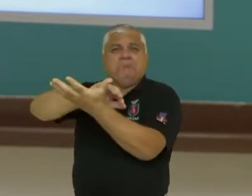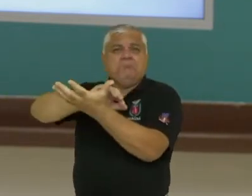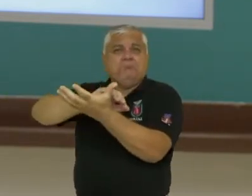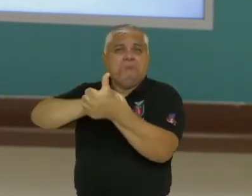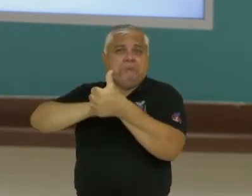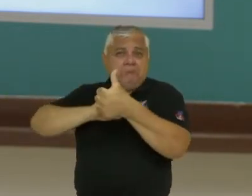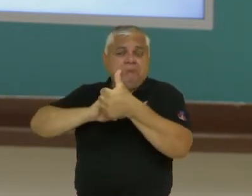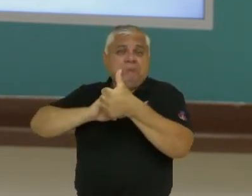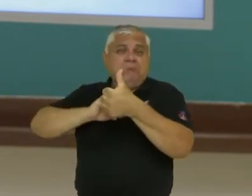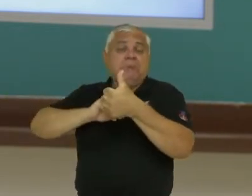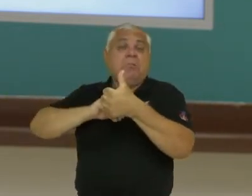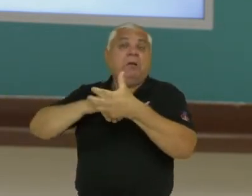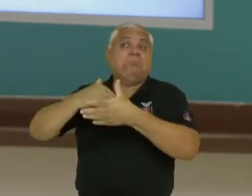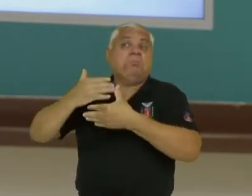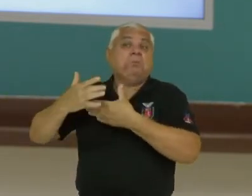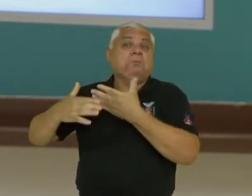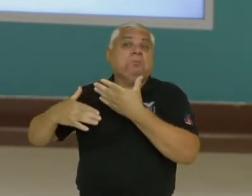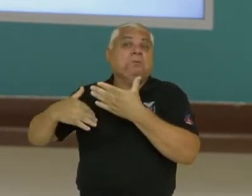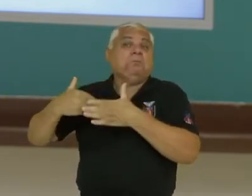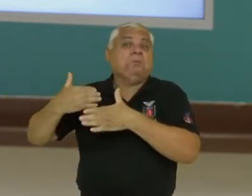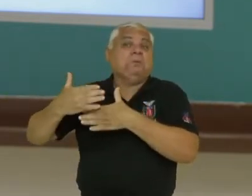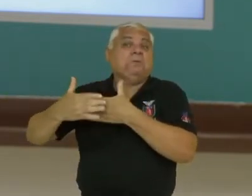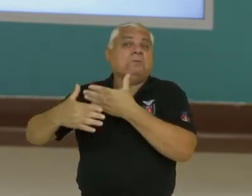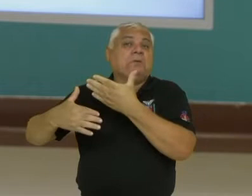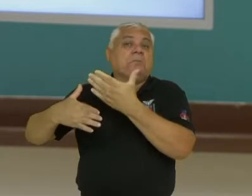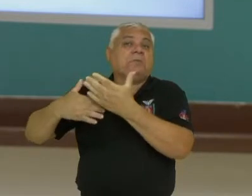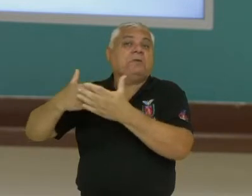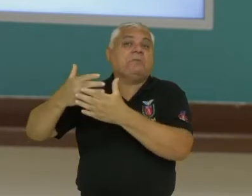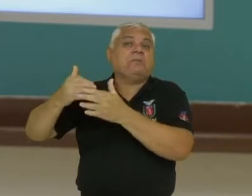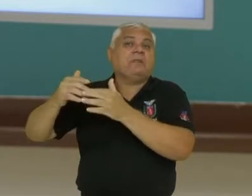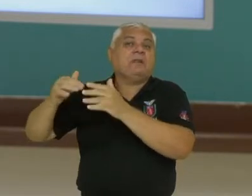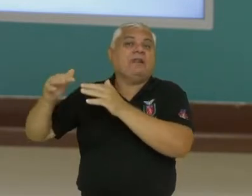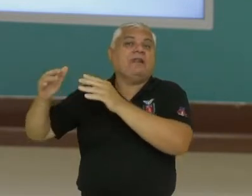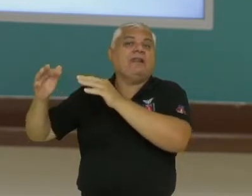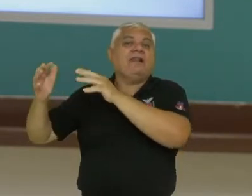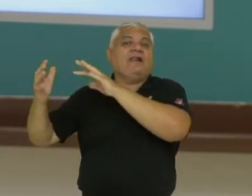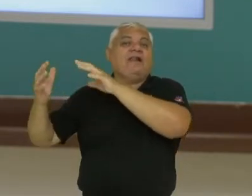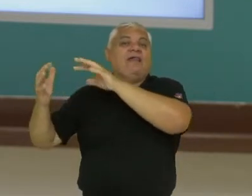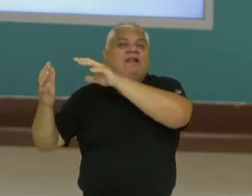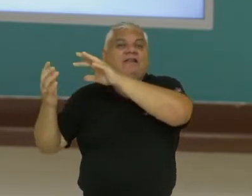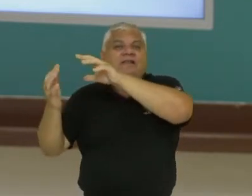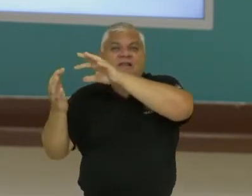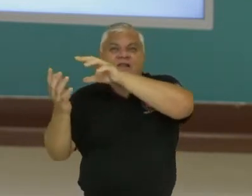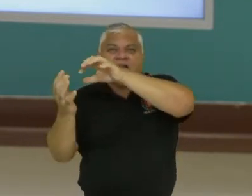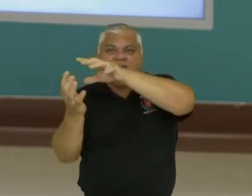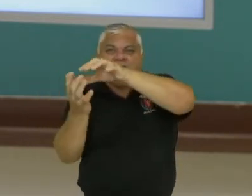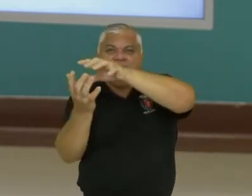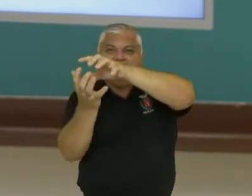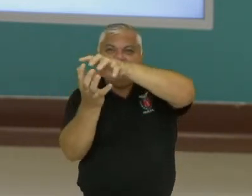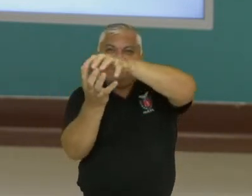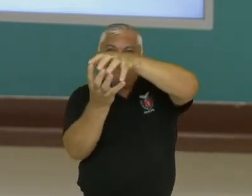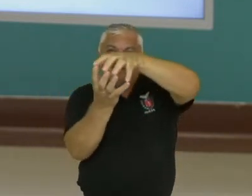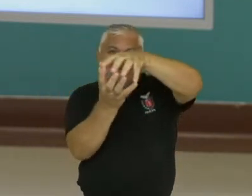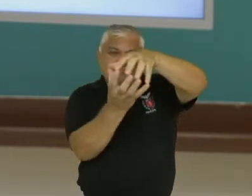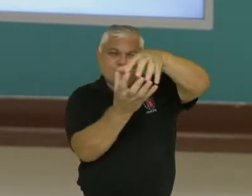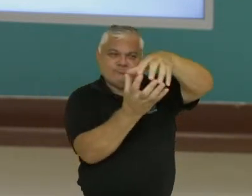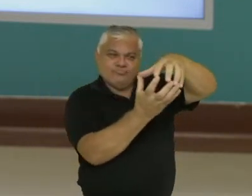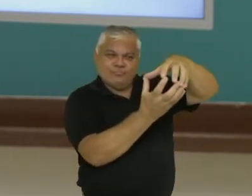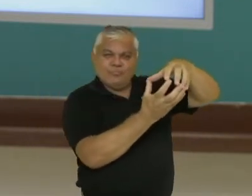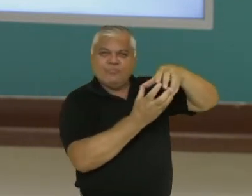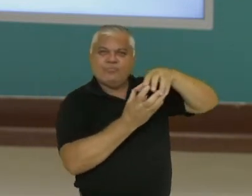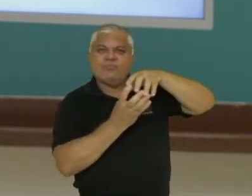Com o passar do tempo, bem lentamente, essas partes foram se juntando, grudando uma na